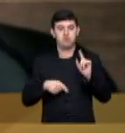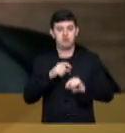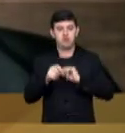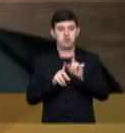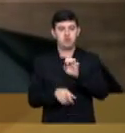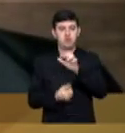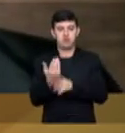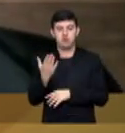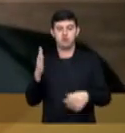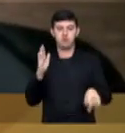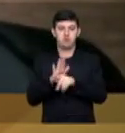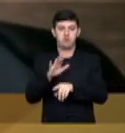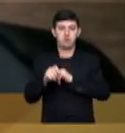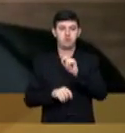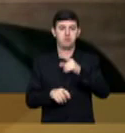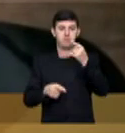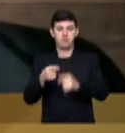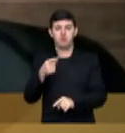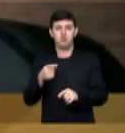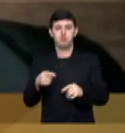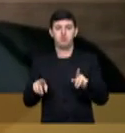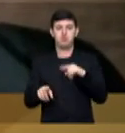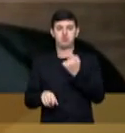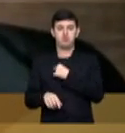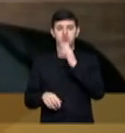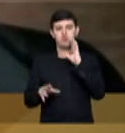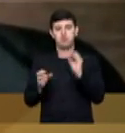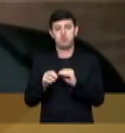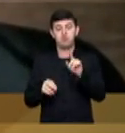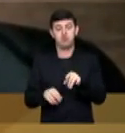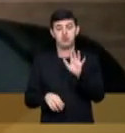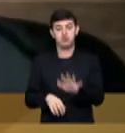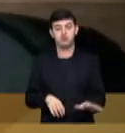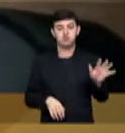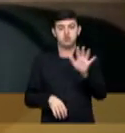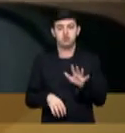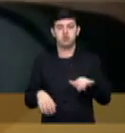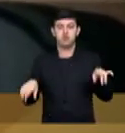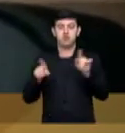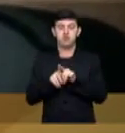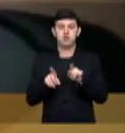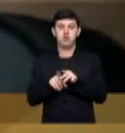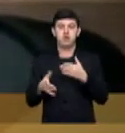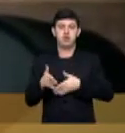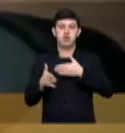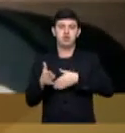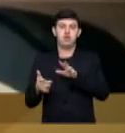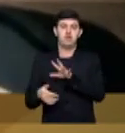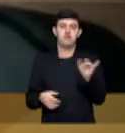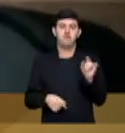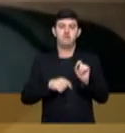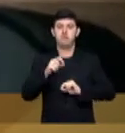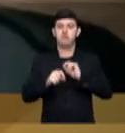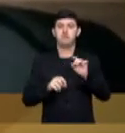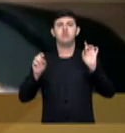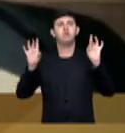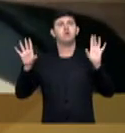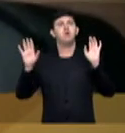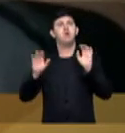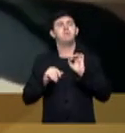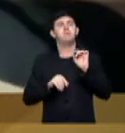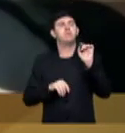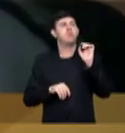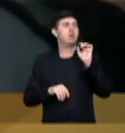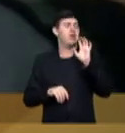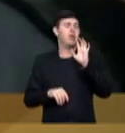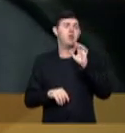estabelecer uma proibição geral de publicidade, restringe-a apenas